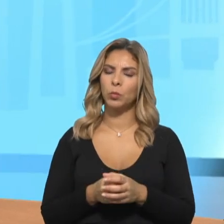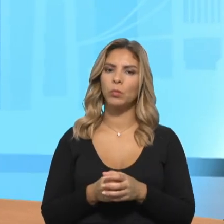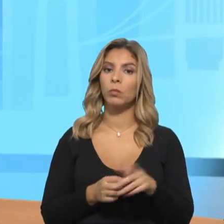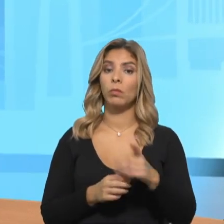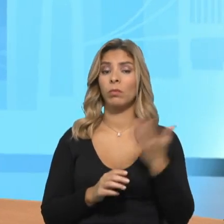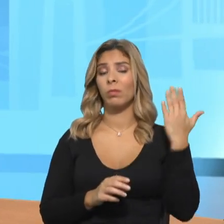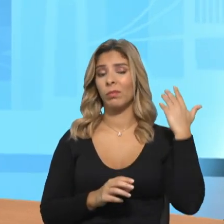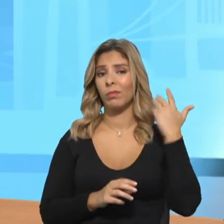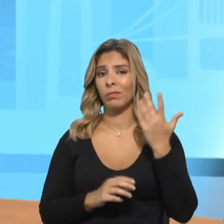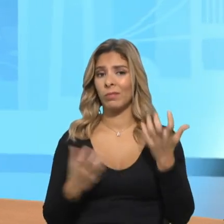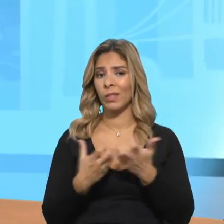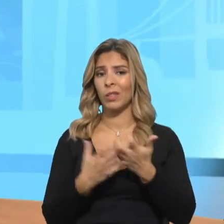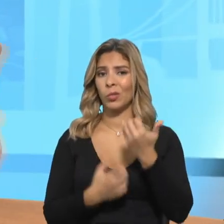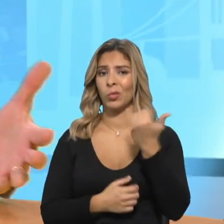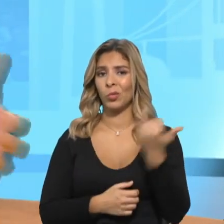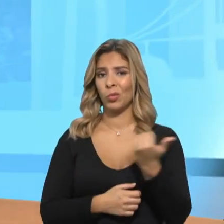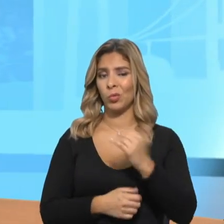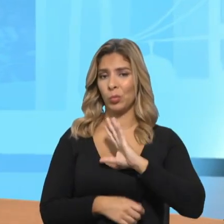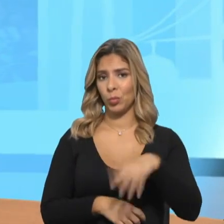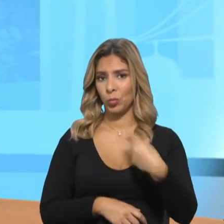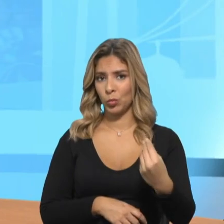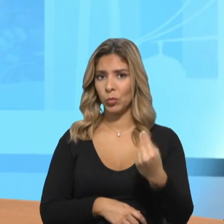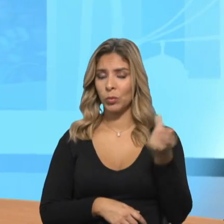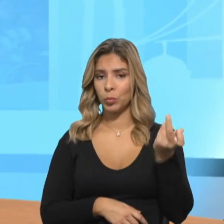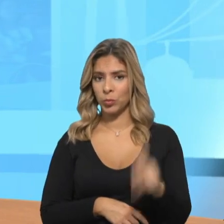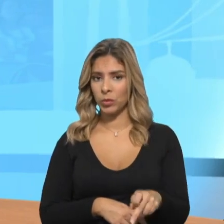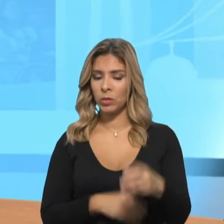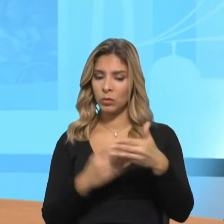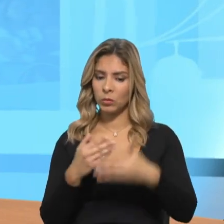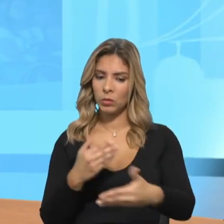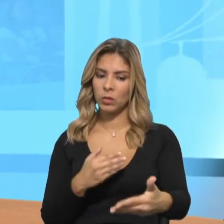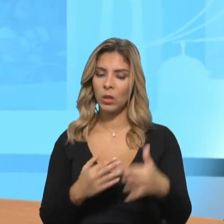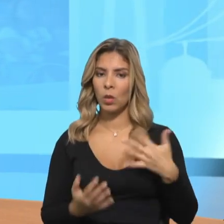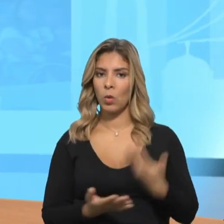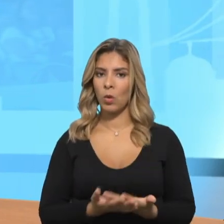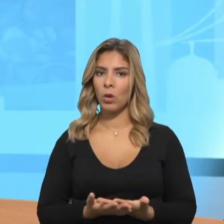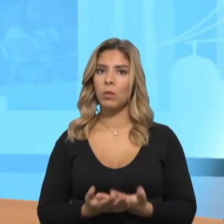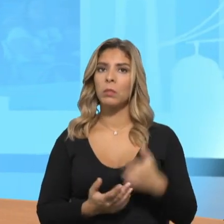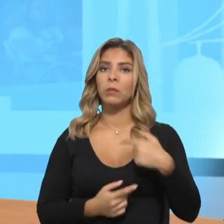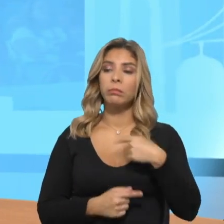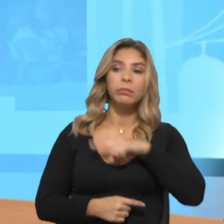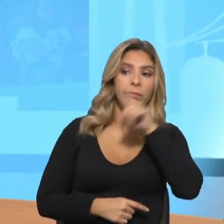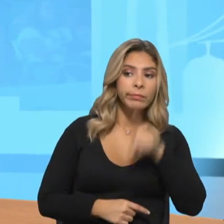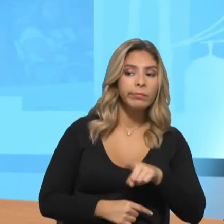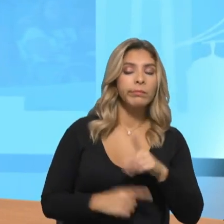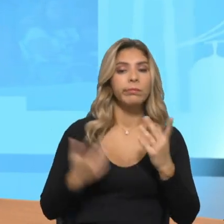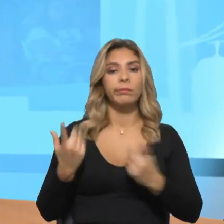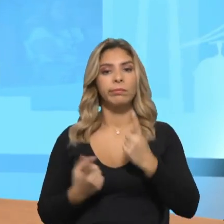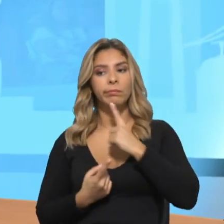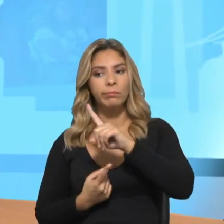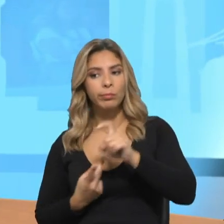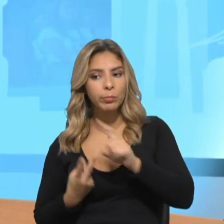Guerra Mundial e a esta distância há quem questiona a sua eficácia. Entretanto, parecem